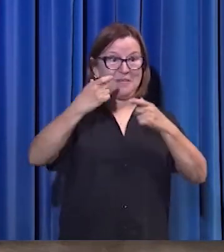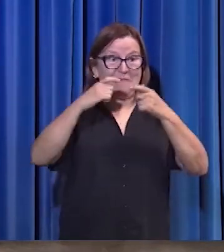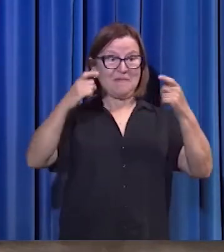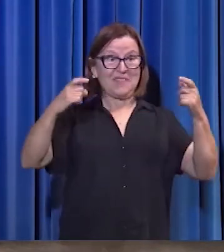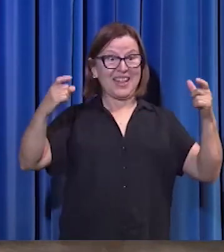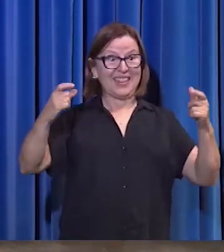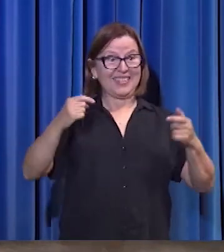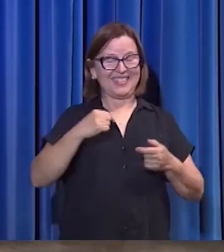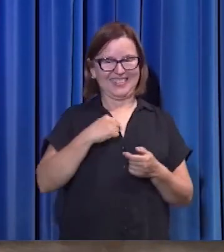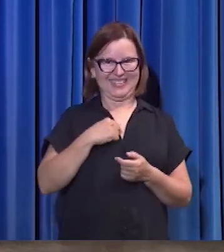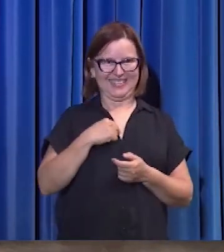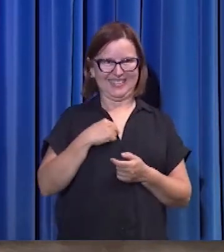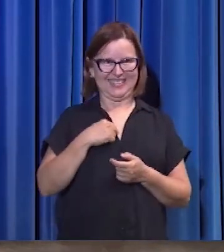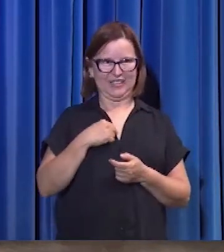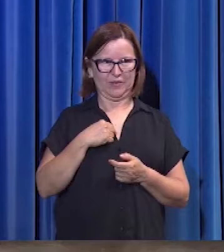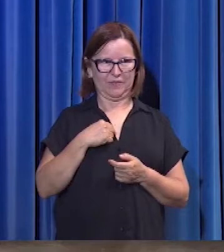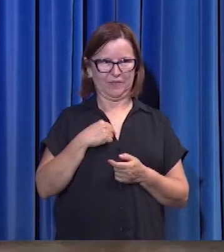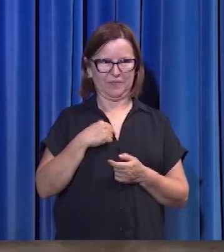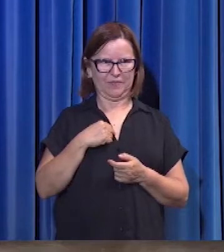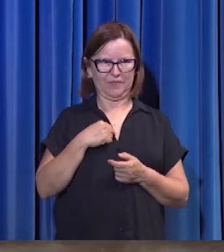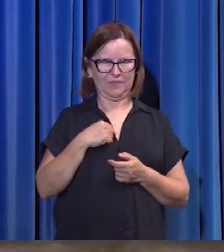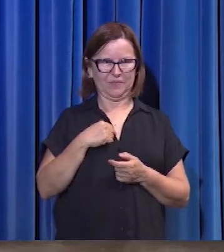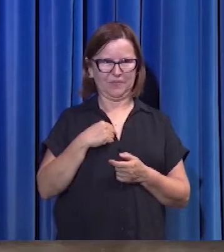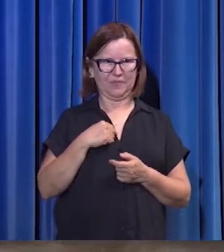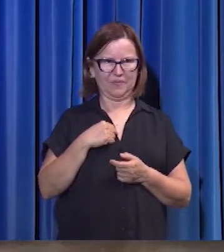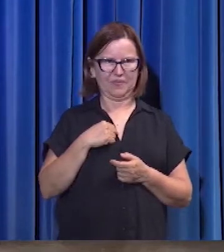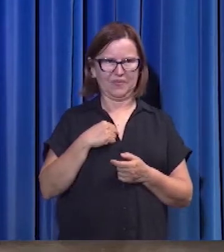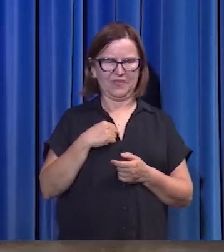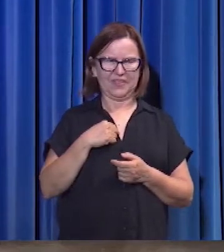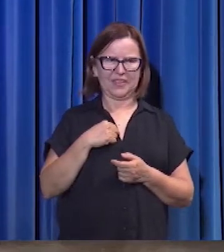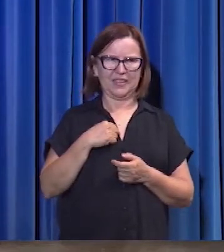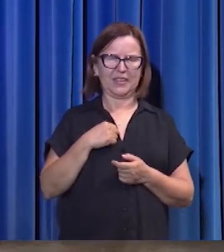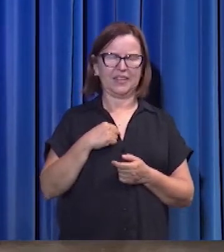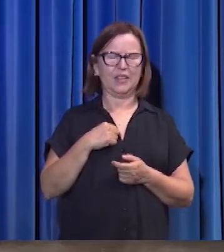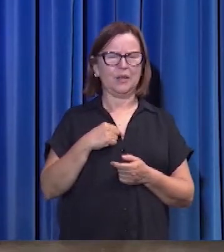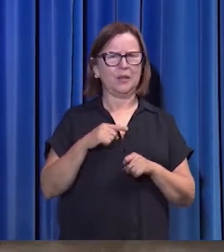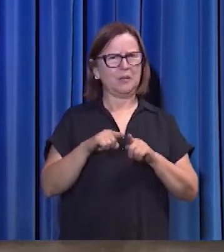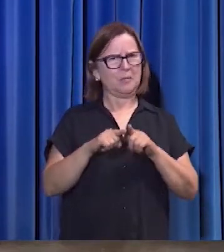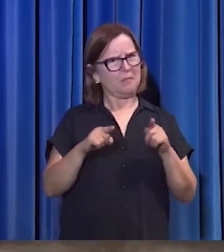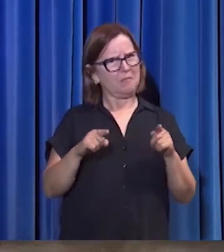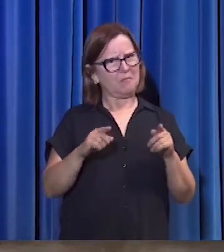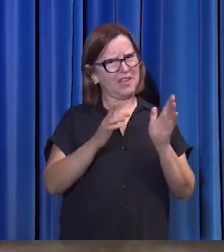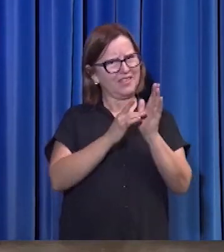que eu. Aqui tem umas coisinhas que ele não é igual ao Pai?